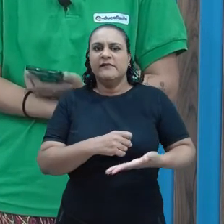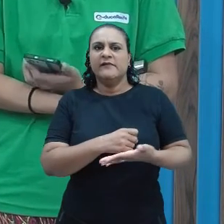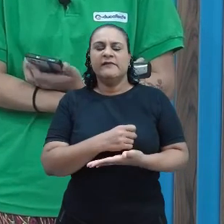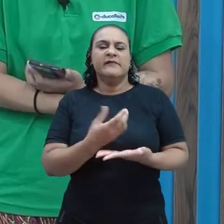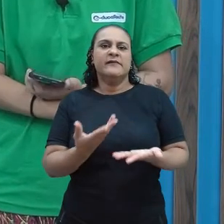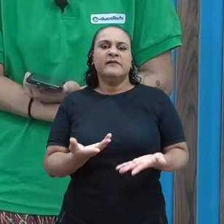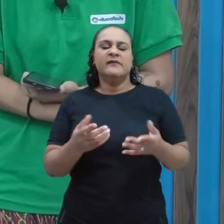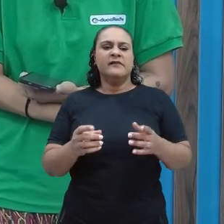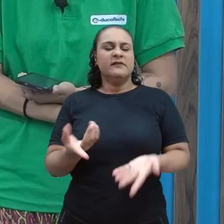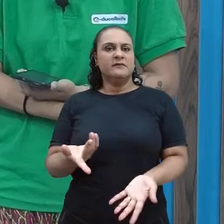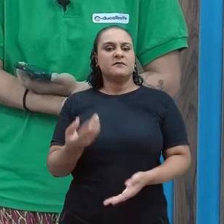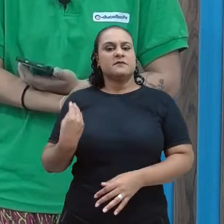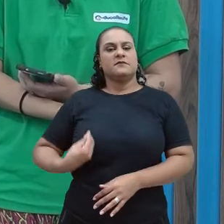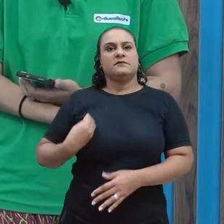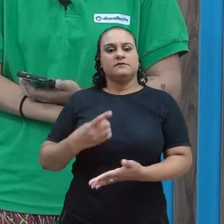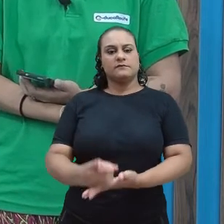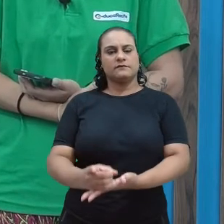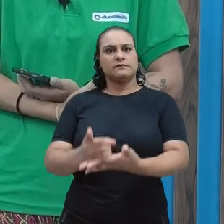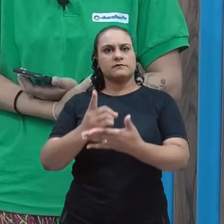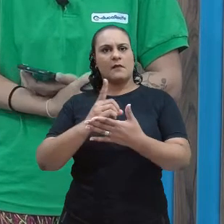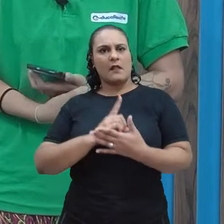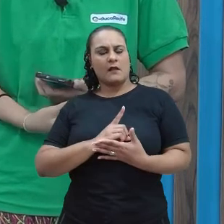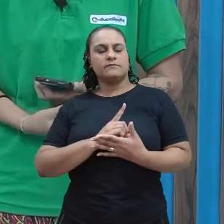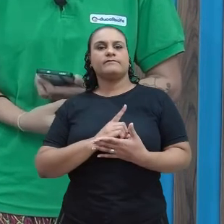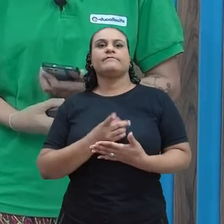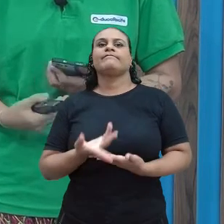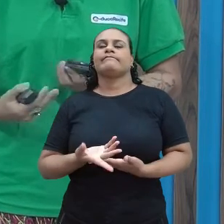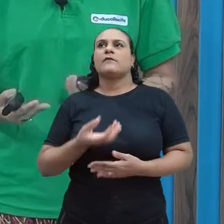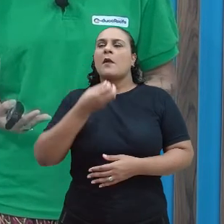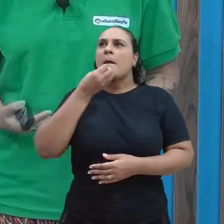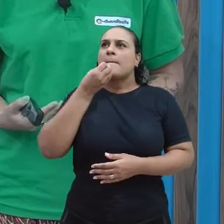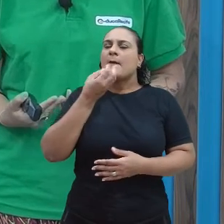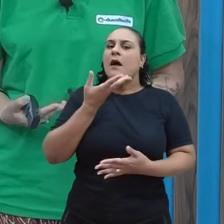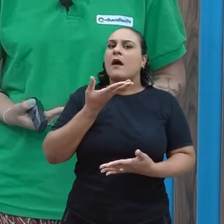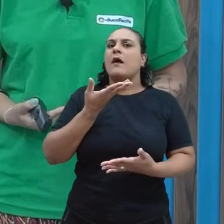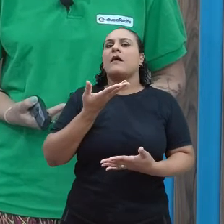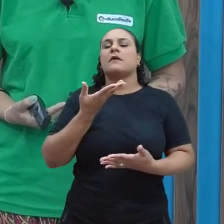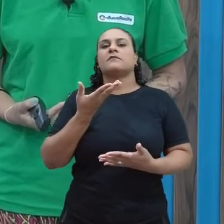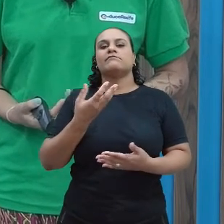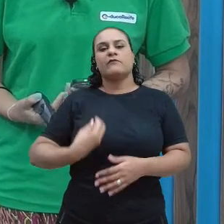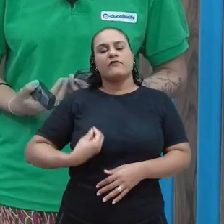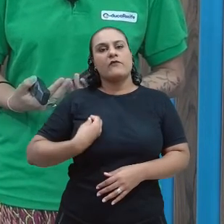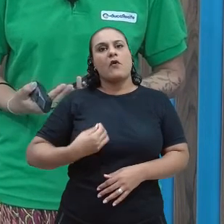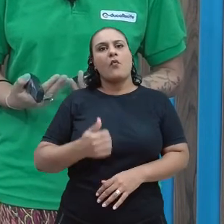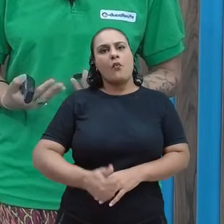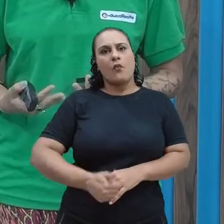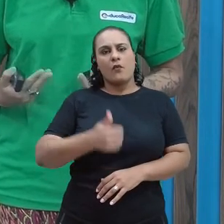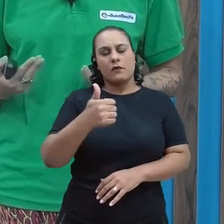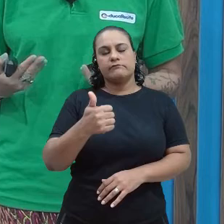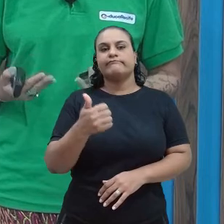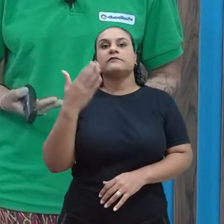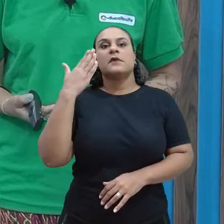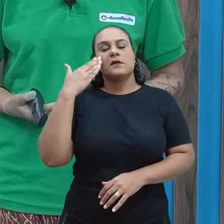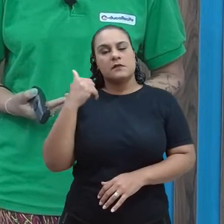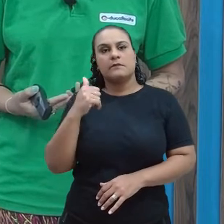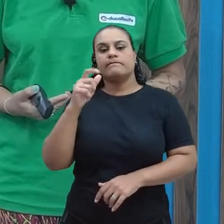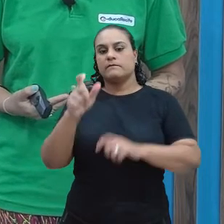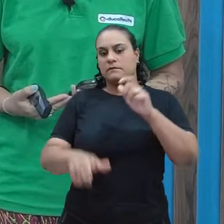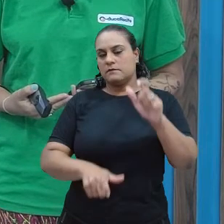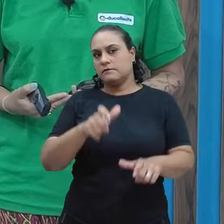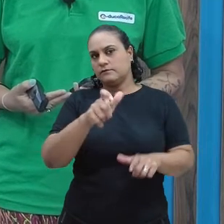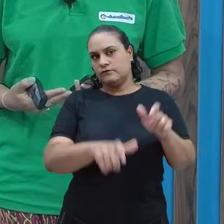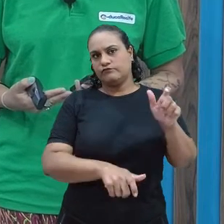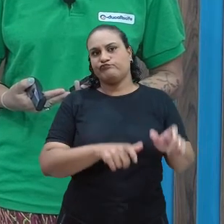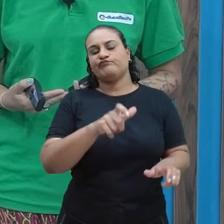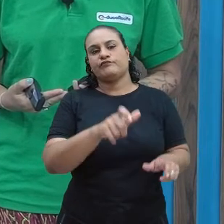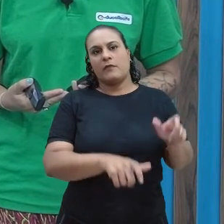dignamente, que tenha, né, um bem-estar, né? Que a pessoa viva mais feliz, com qualidade. E a gente sabe que realmente essas pessoas, elas